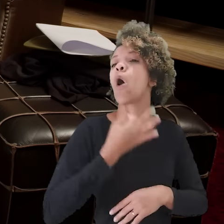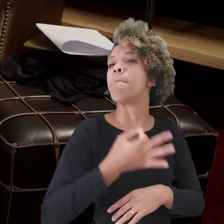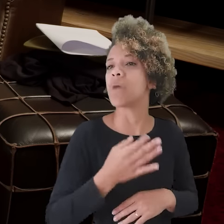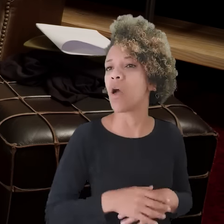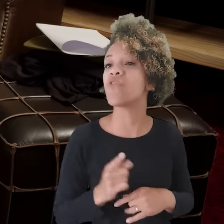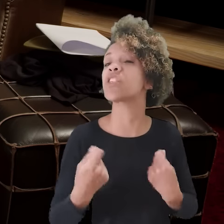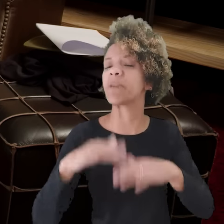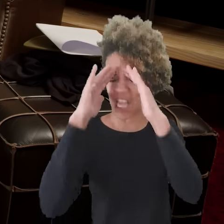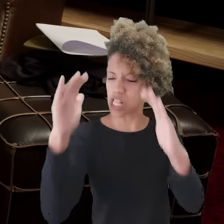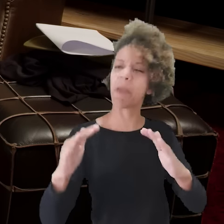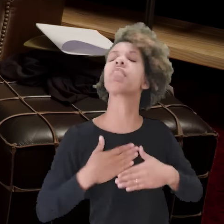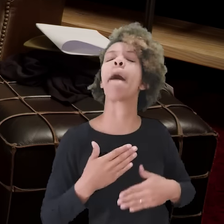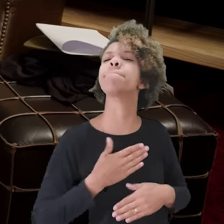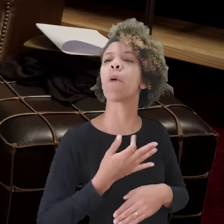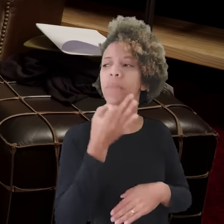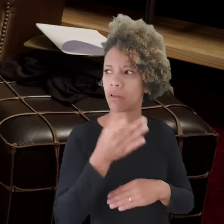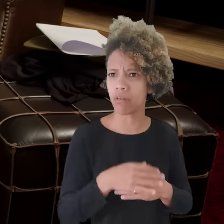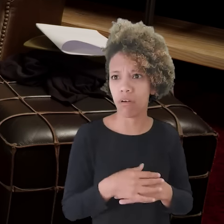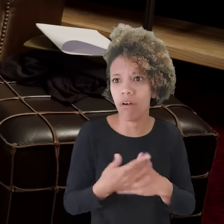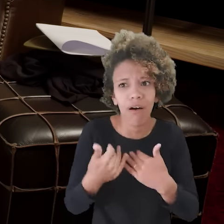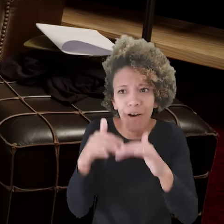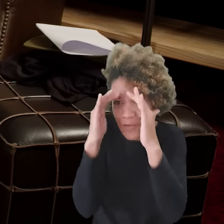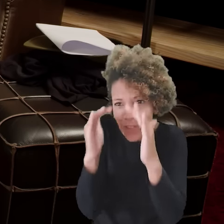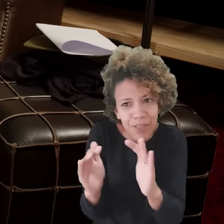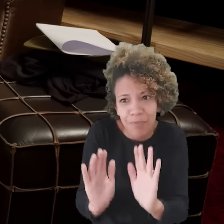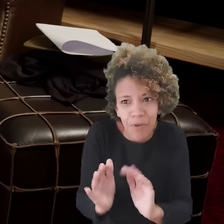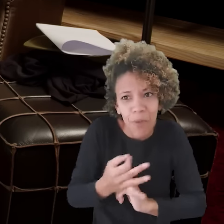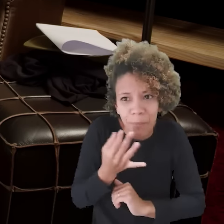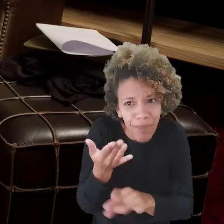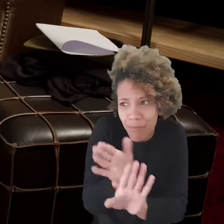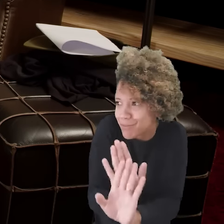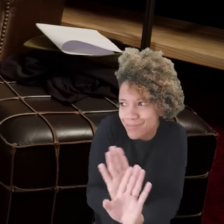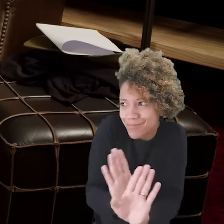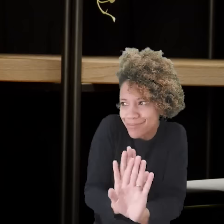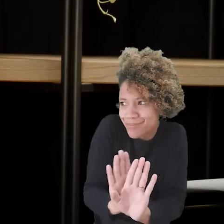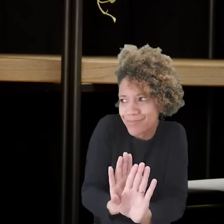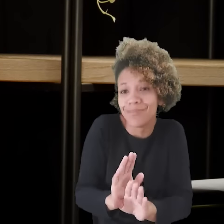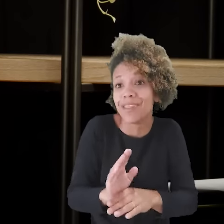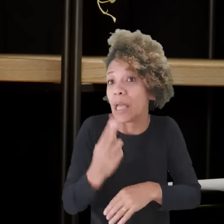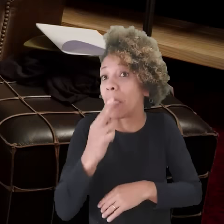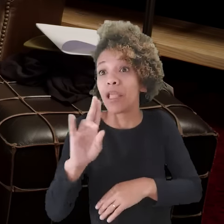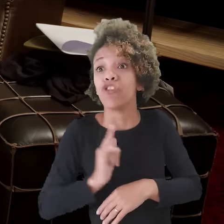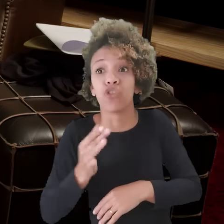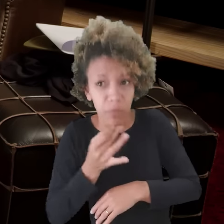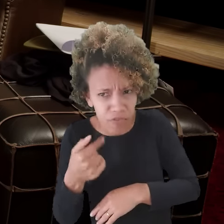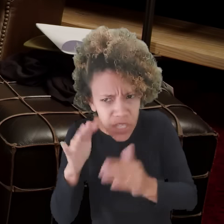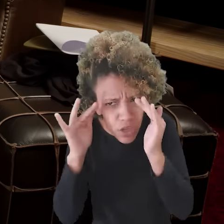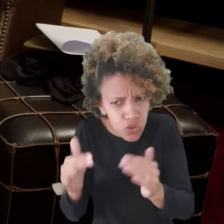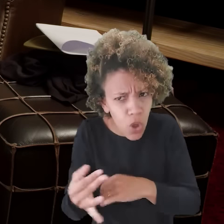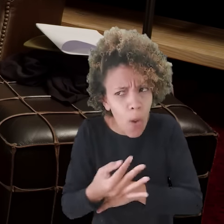Mas essa é minha opinião e você tem que respeitar a minha opinião Nossa eu não respeito a tua opinião merda moço Hitler tinha uma opinião